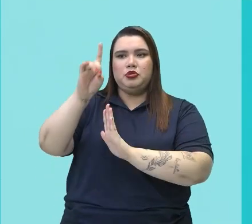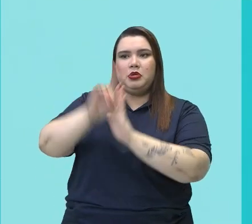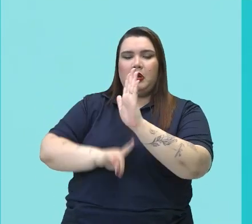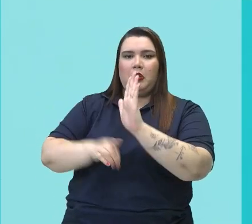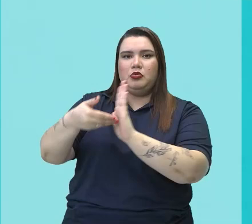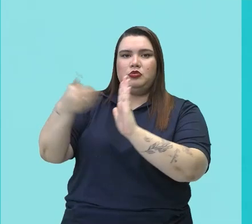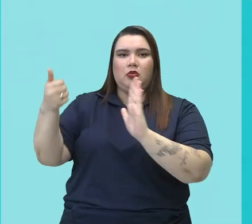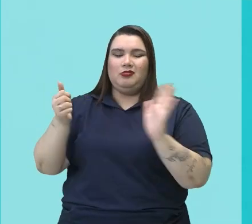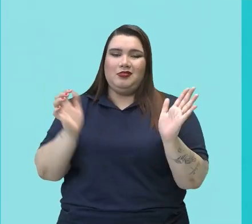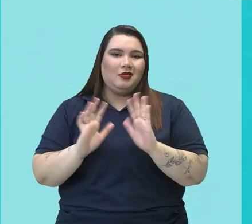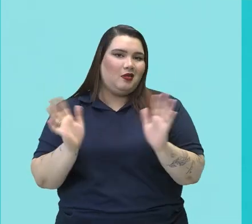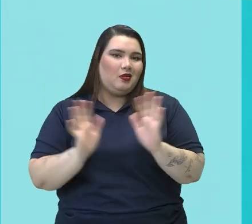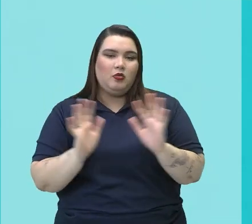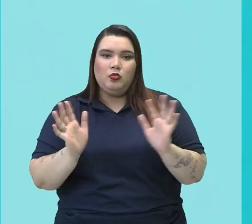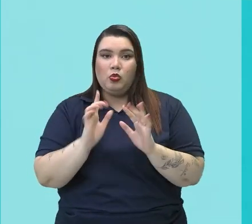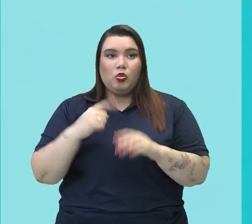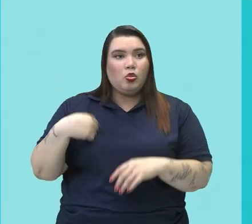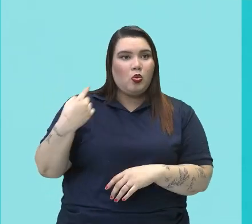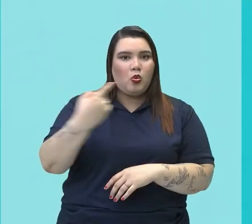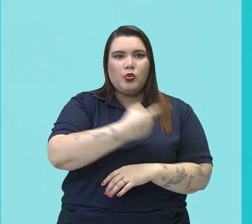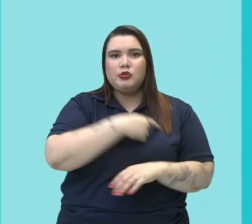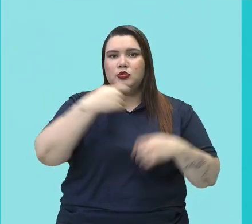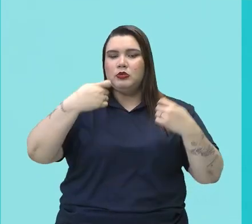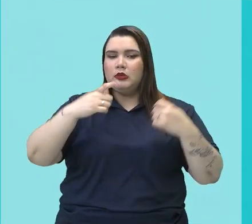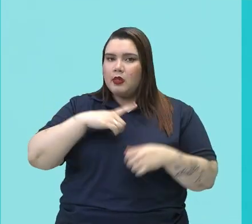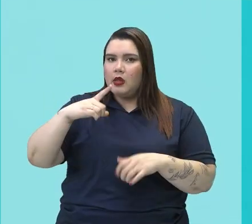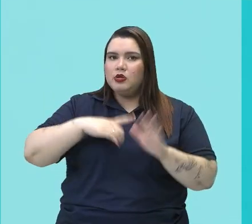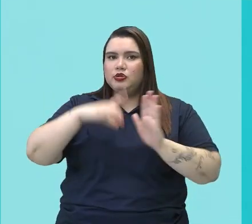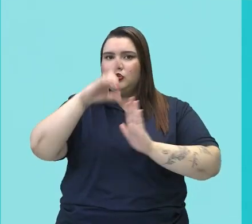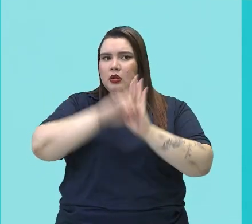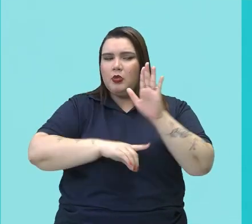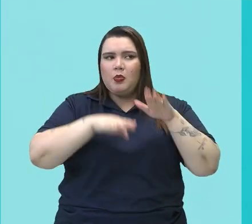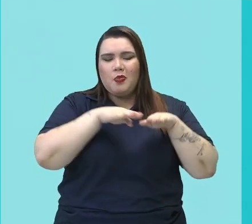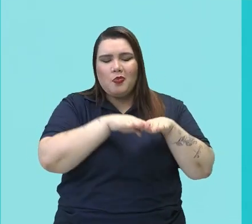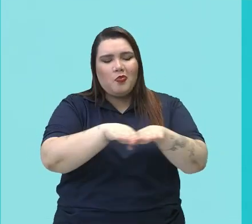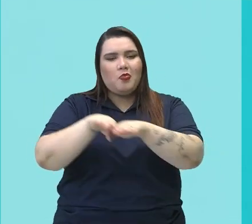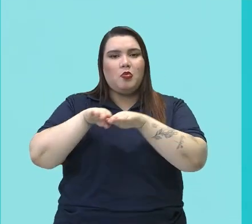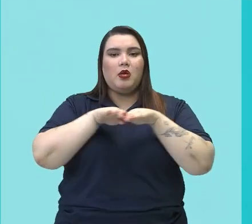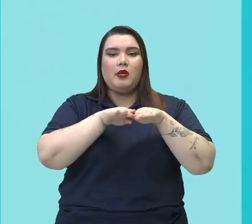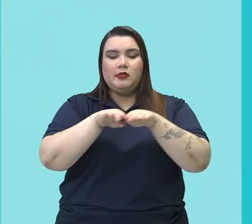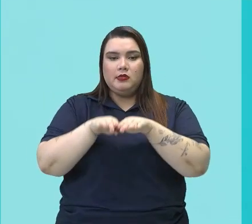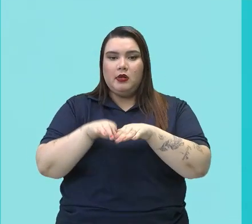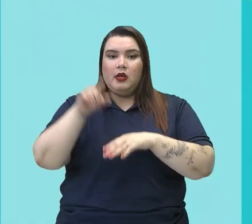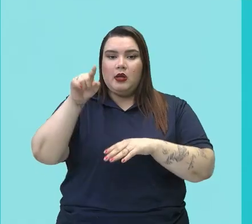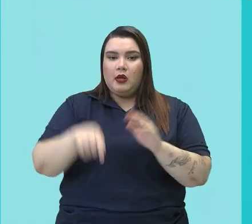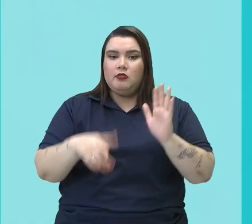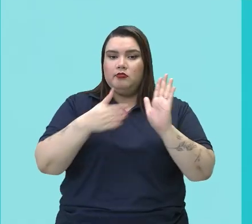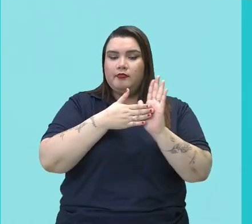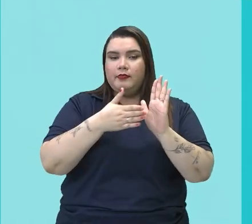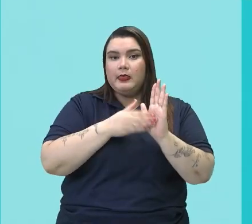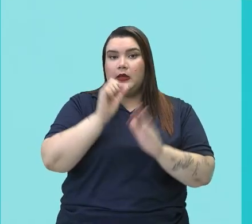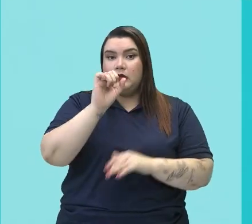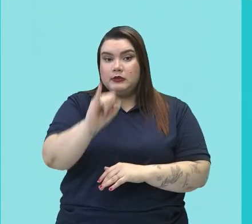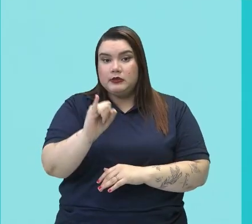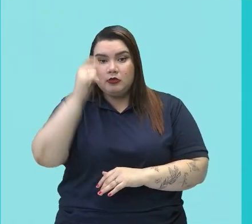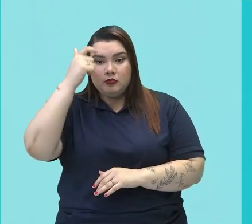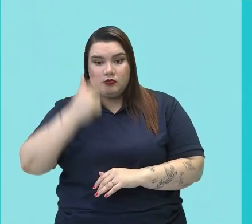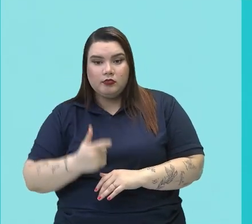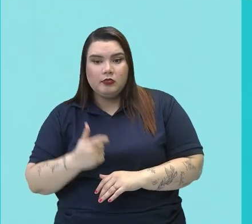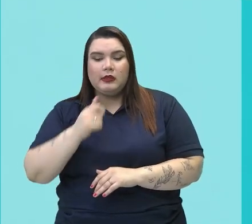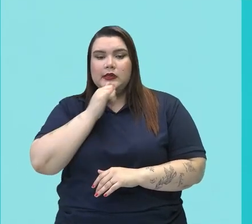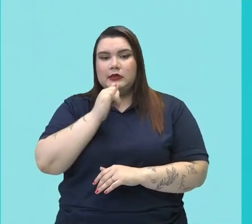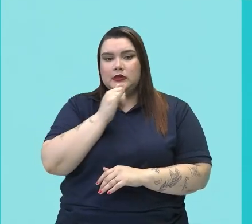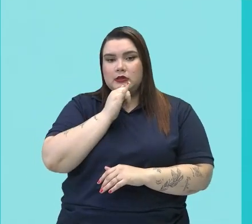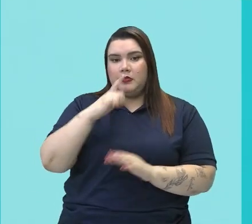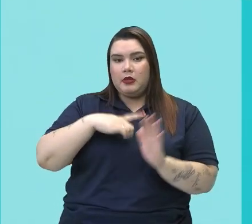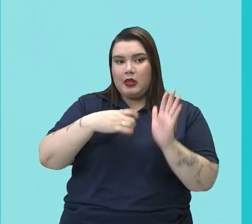direito. Todos nós temos os mesmos direitos. Isso, inclusive, gente, tá, é previsto, se um de nós comete um determinado crime,